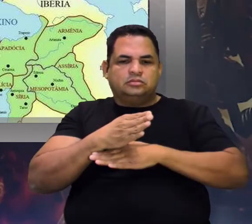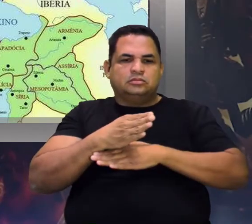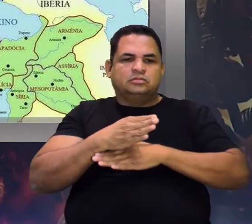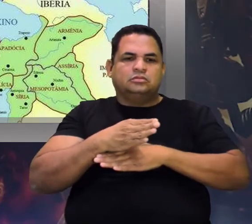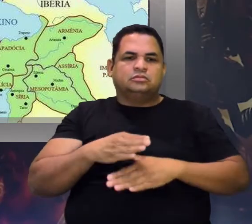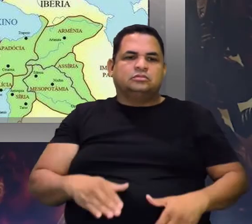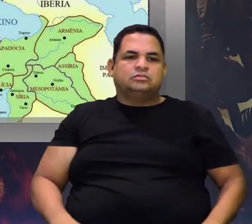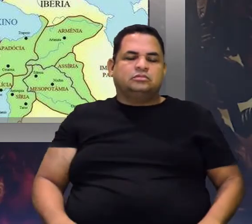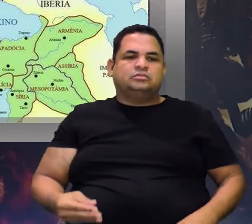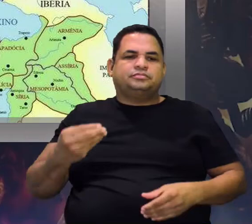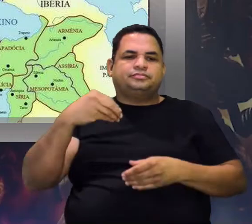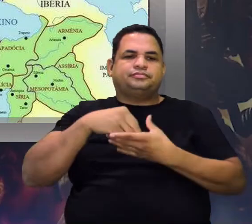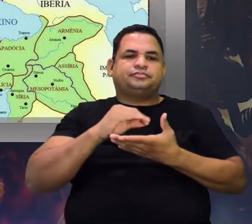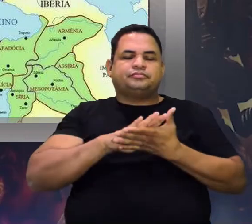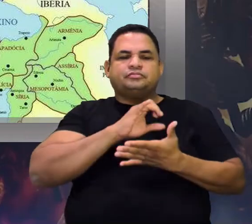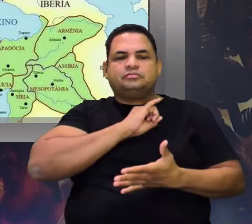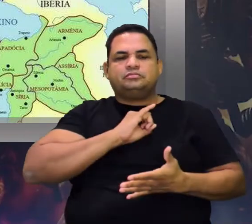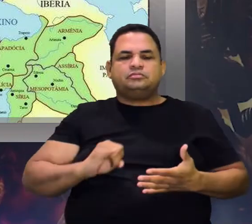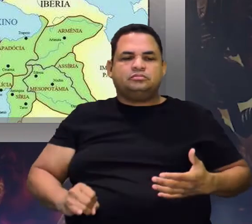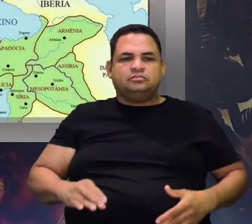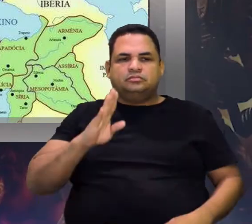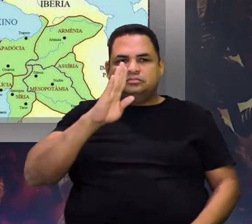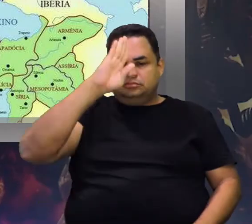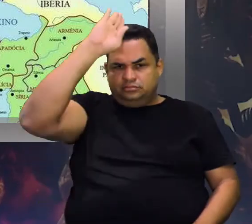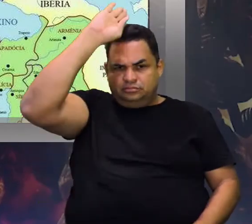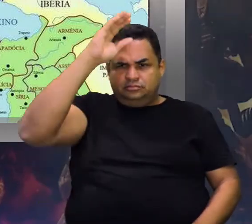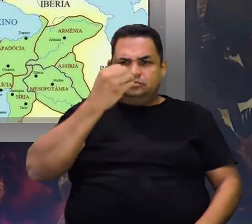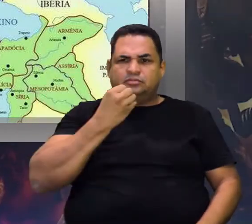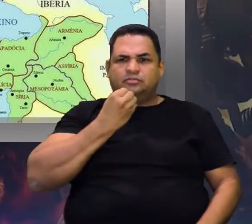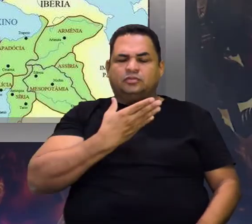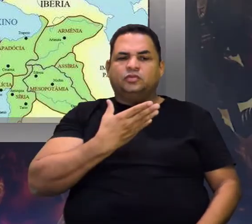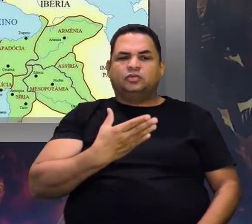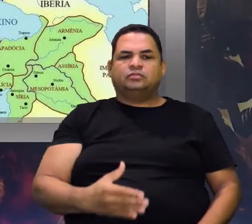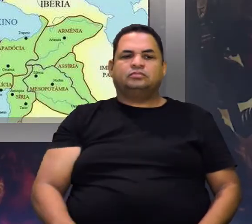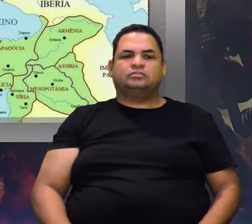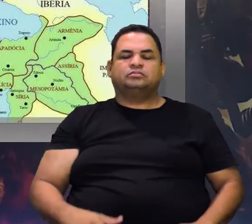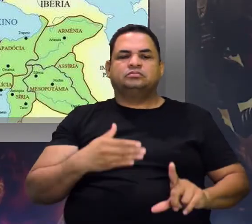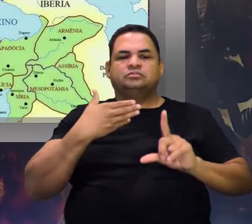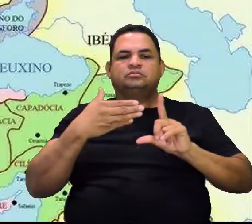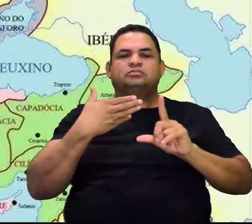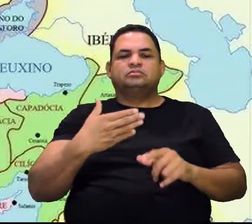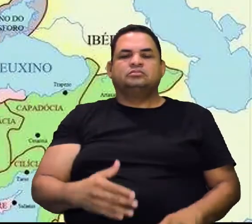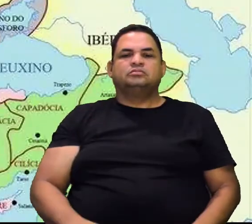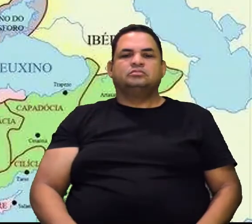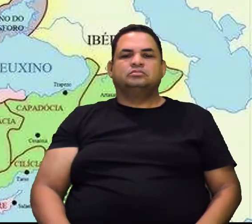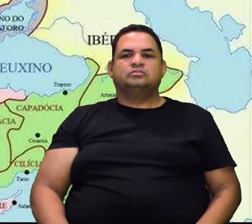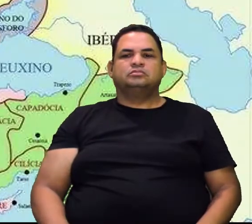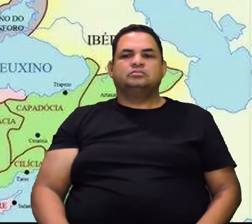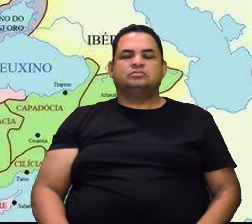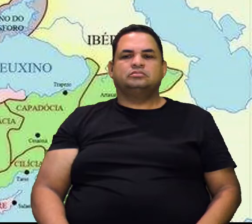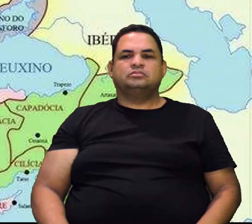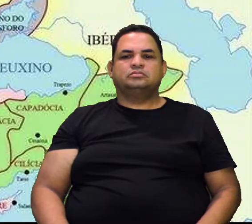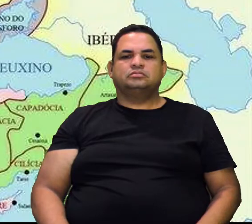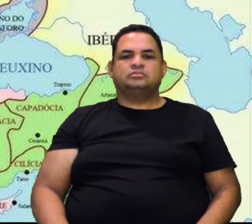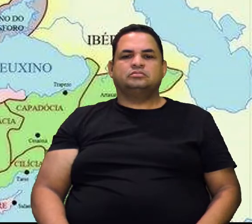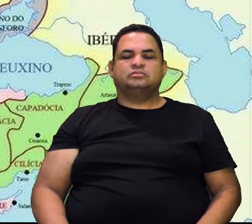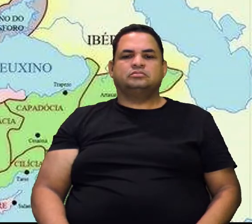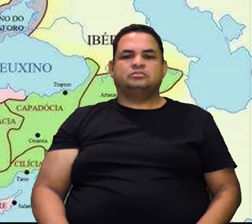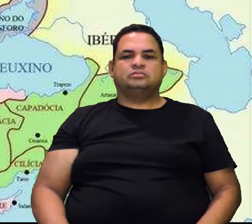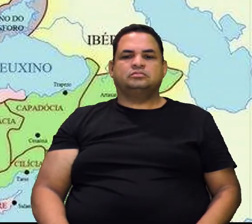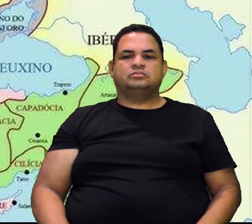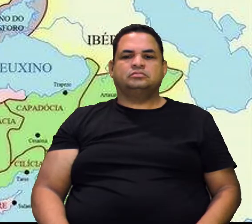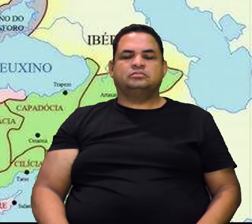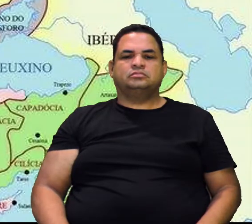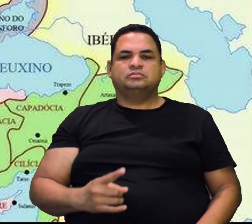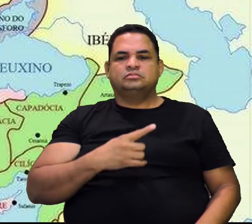aqui dentro do Império Romano. Tá bom? Na tela para vocês. Buscando aí na tela, então,